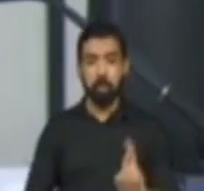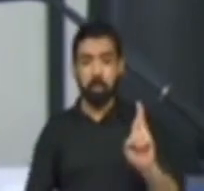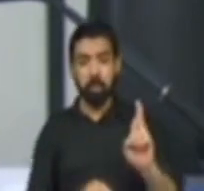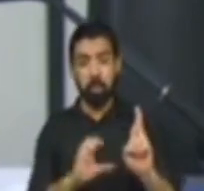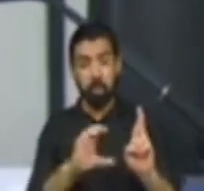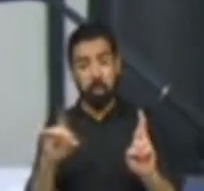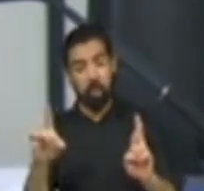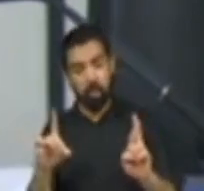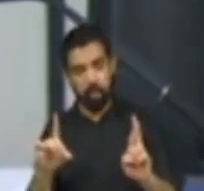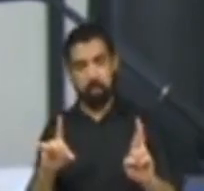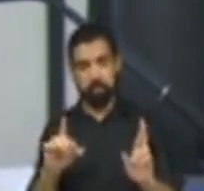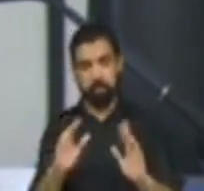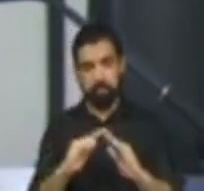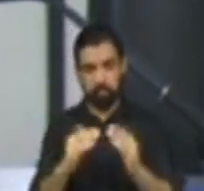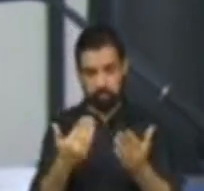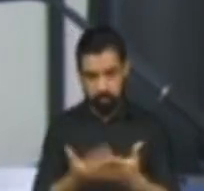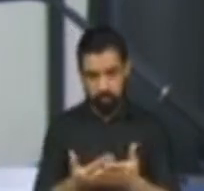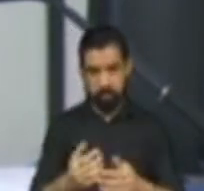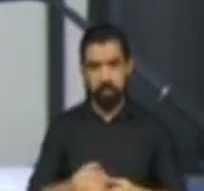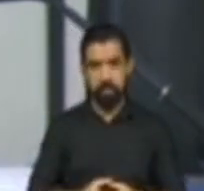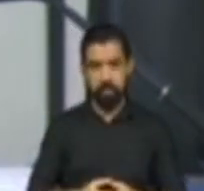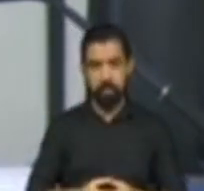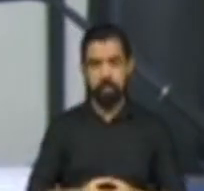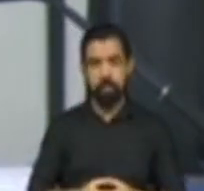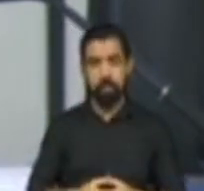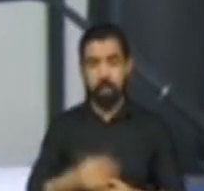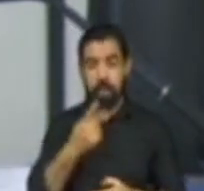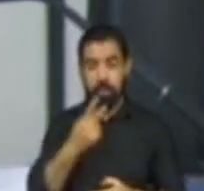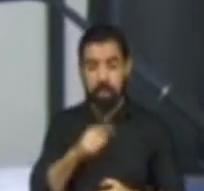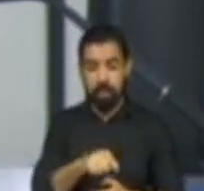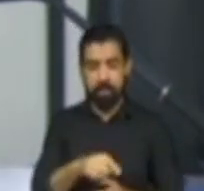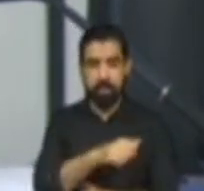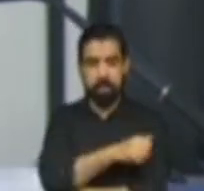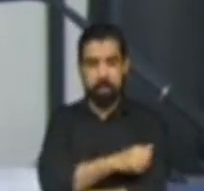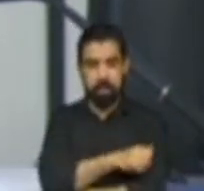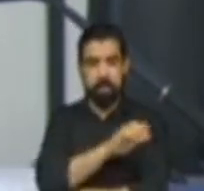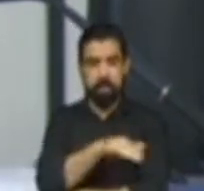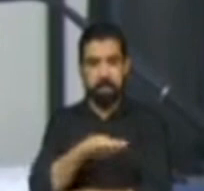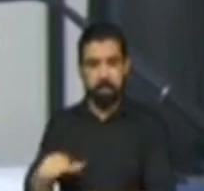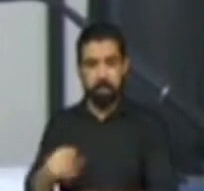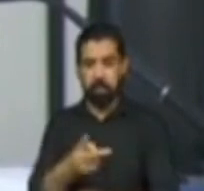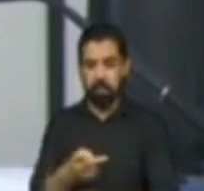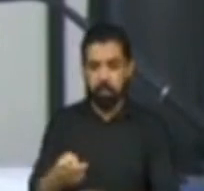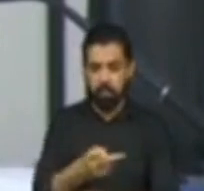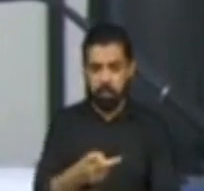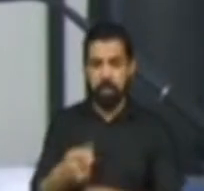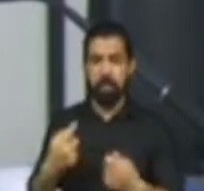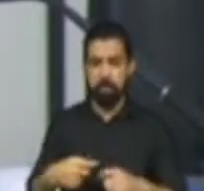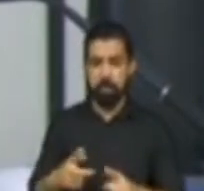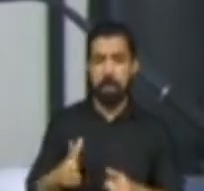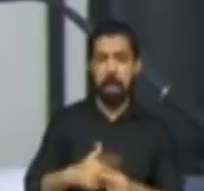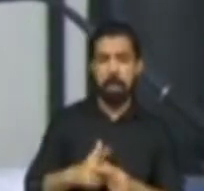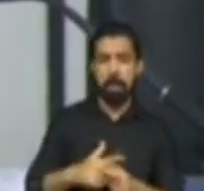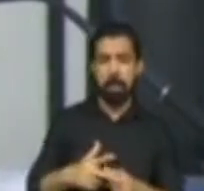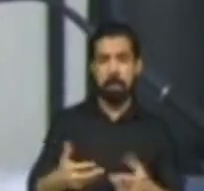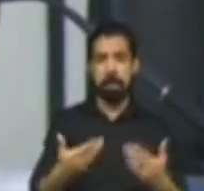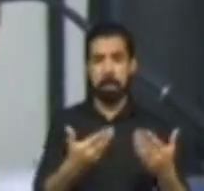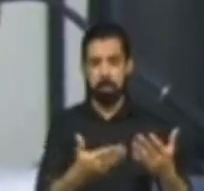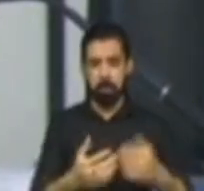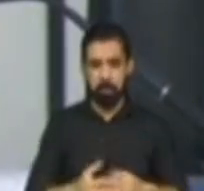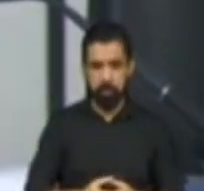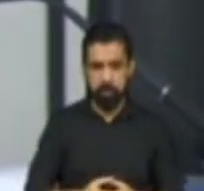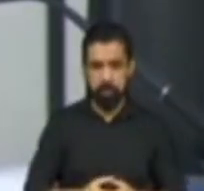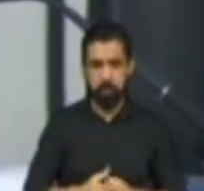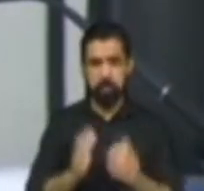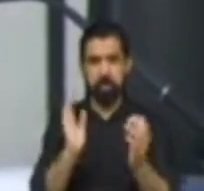do colégio, fala para os meninos irem masturbá-lo. E aí fica para o povo